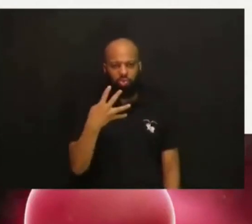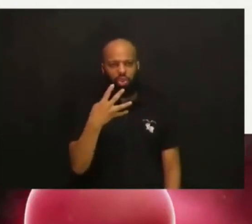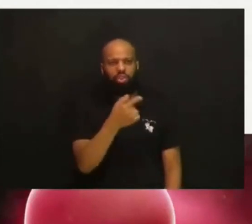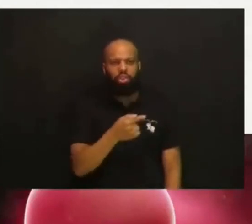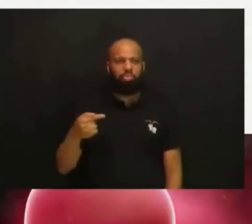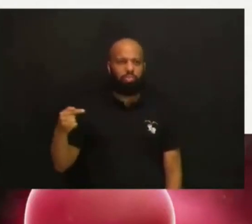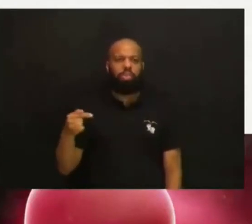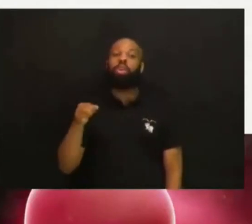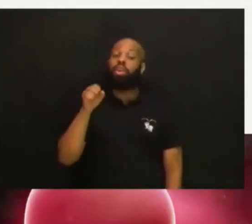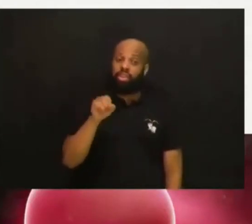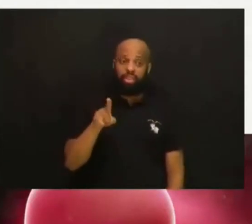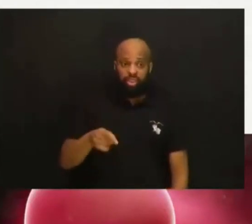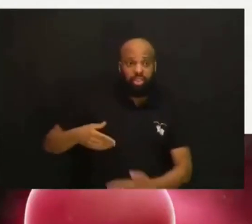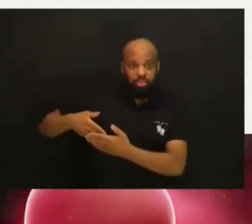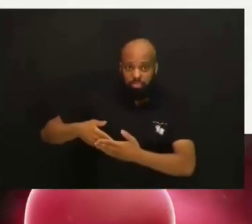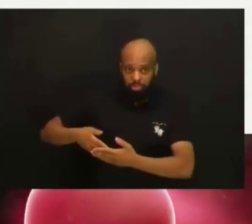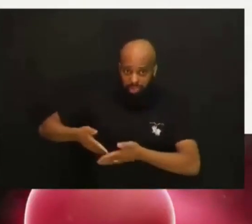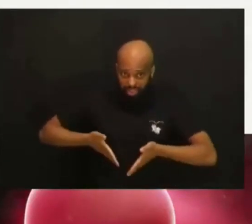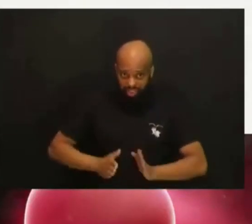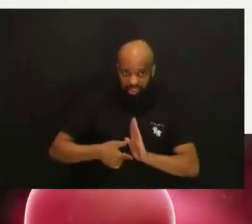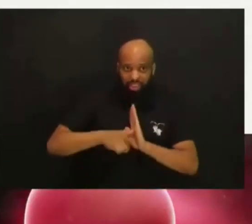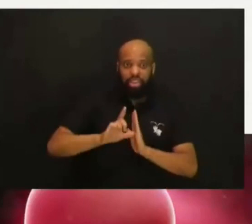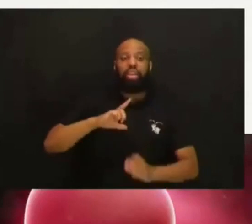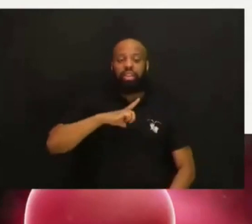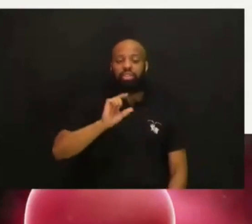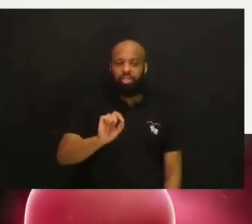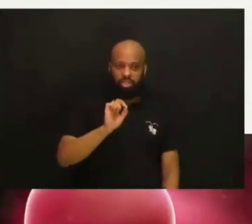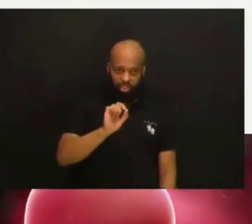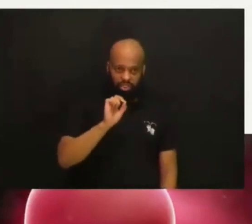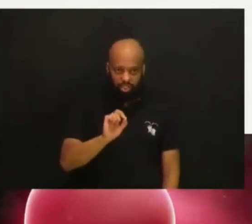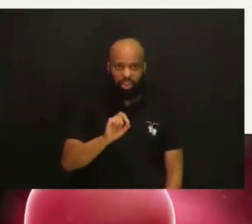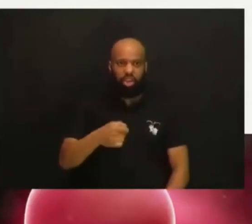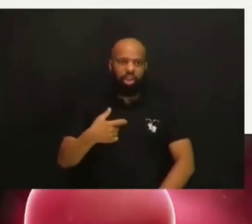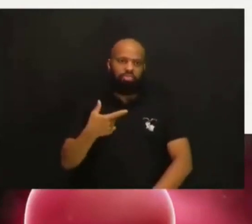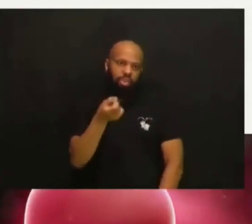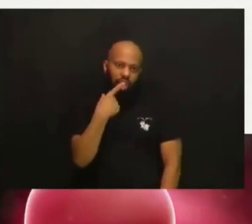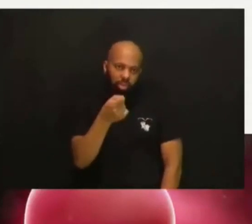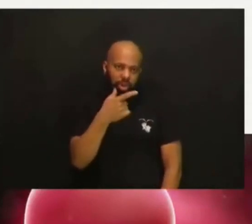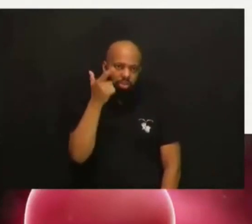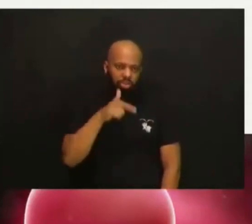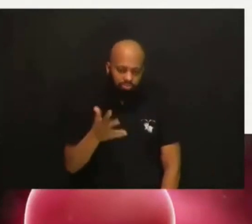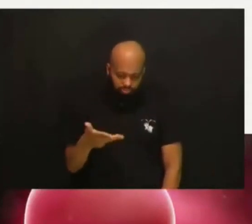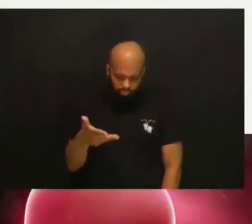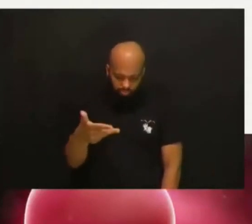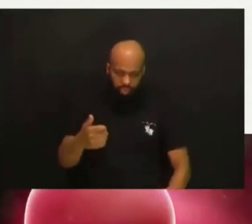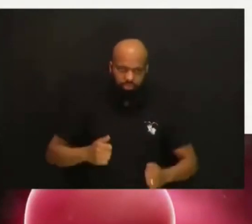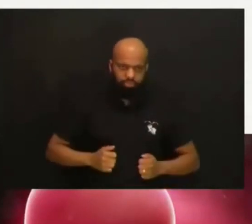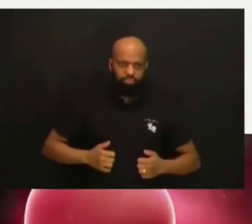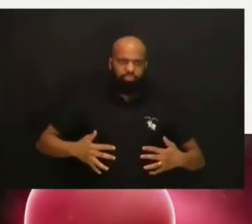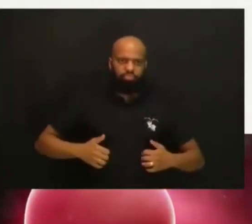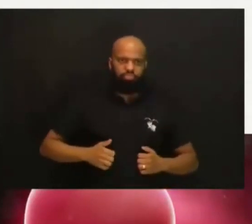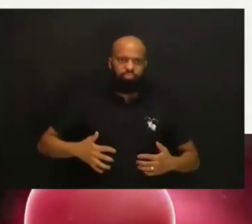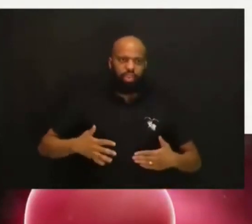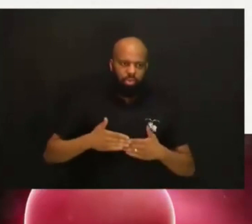tenho medicações para ser feitas já a partir de 24 semanas para conseguir acelerar o amadurecimento deste